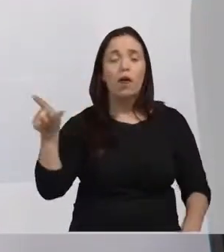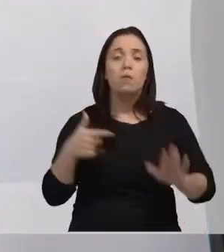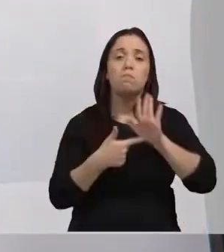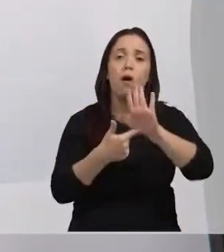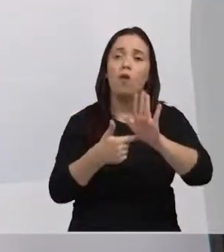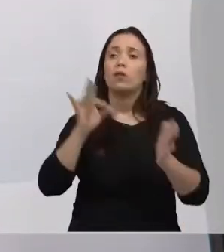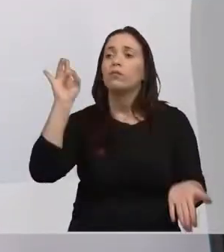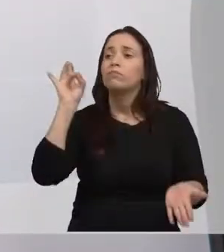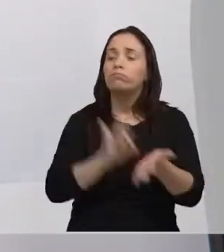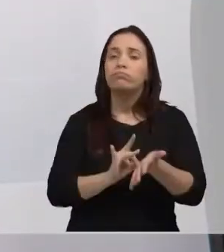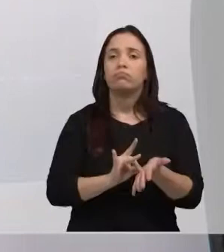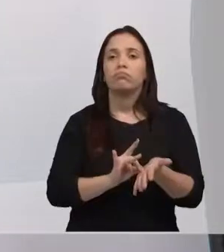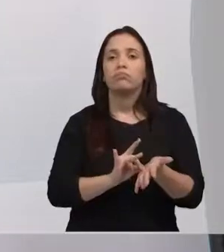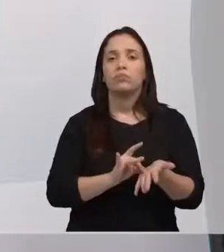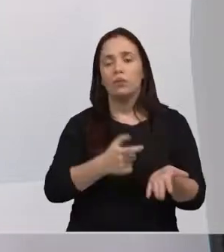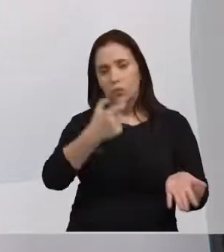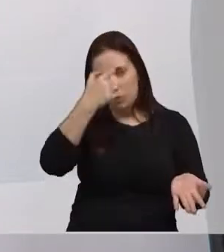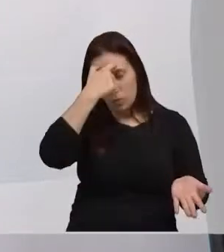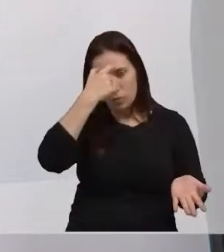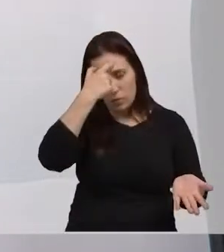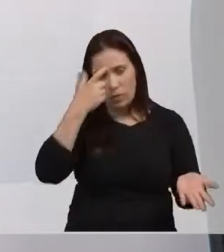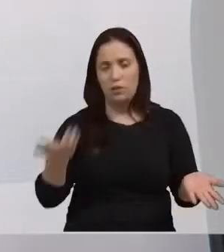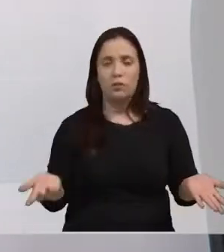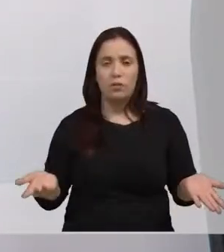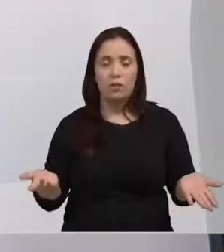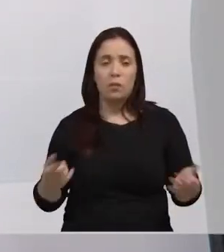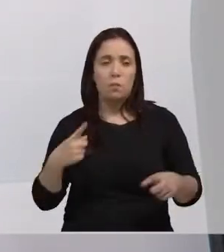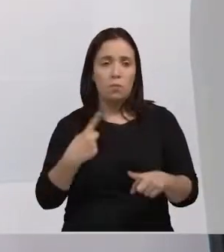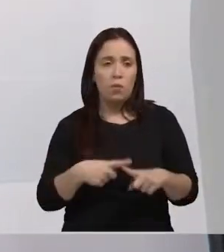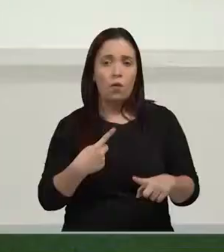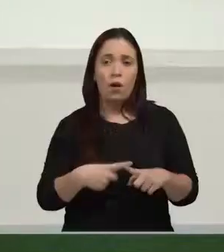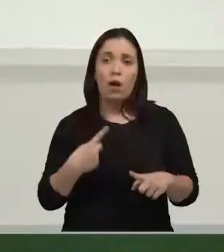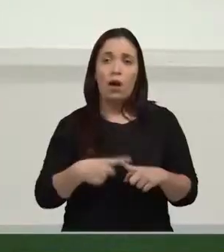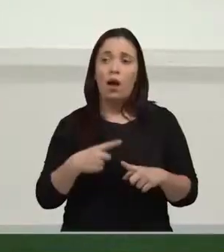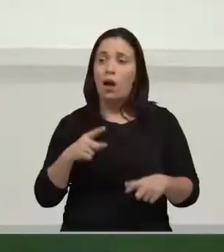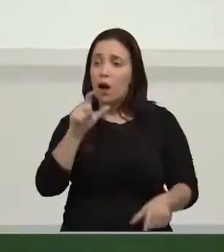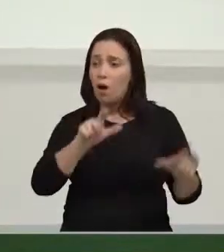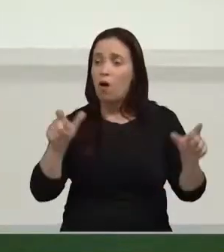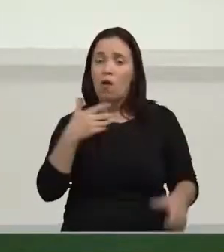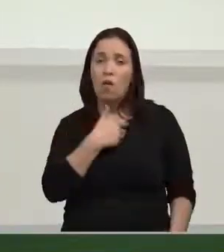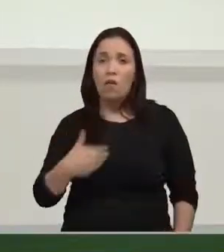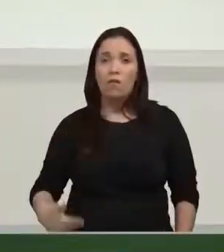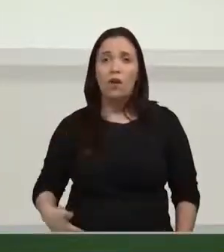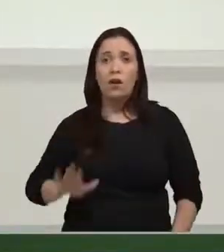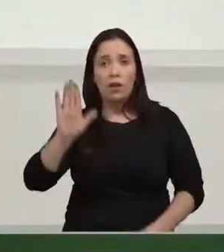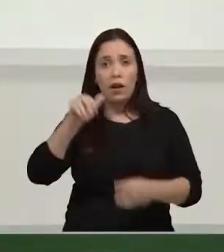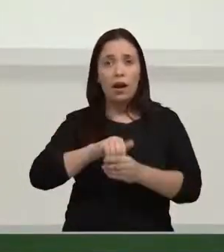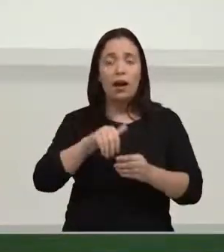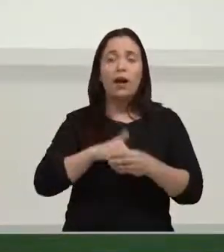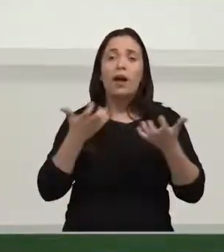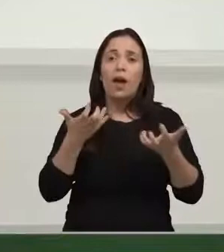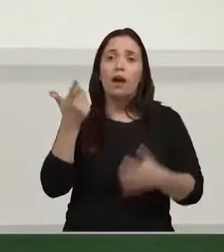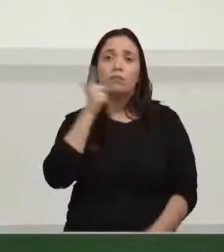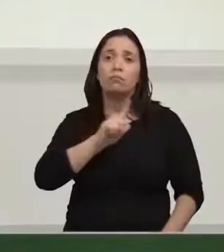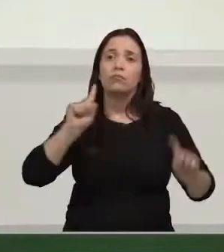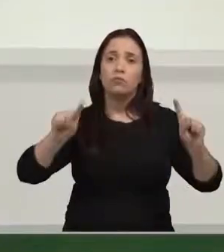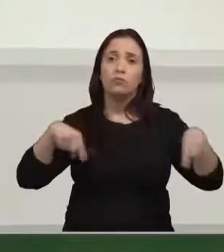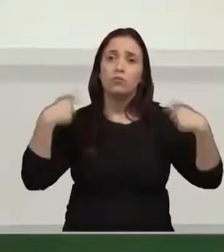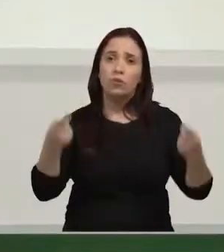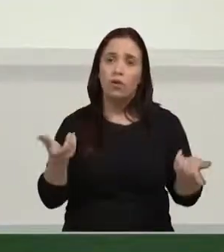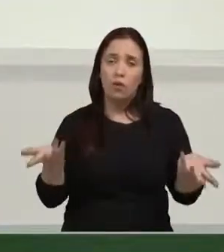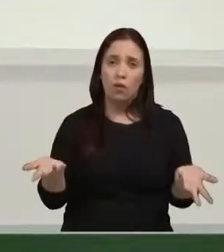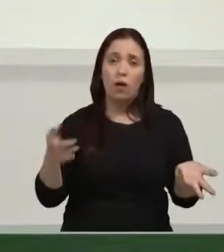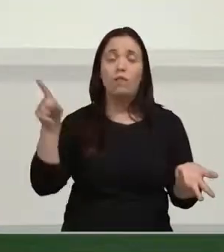realidade interna, ou local. Por quê? Na realidade, esses governadores querem ser reeleitos, né, Luiz? Sem dúvida. Mas o Camilo,